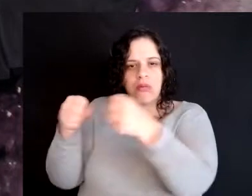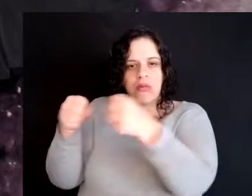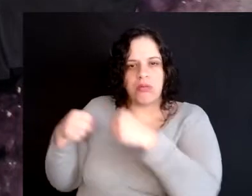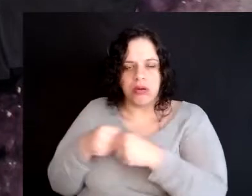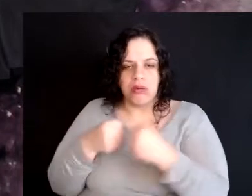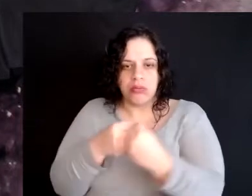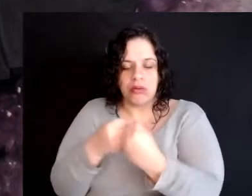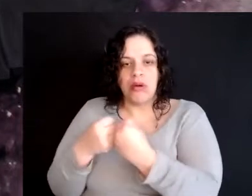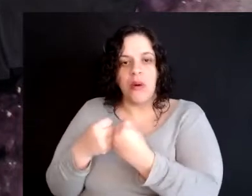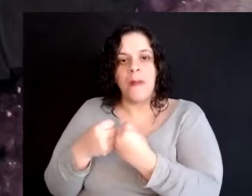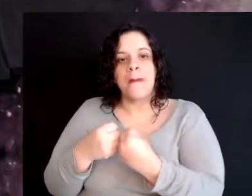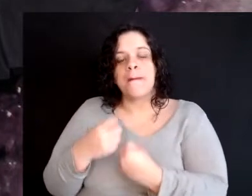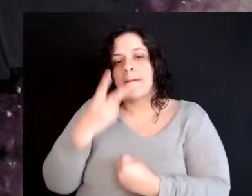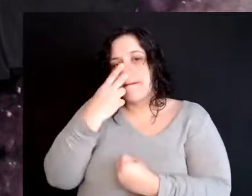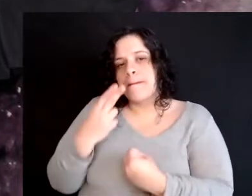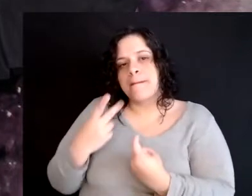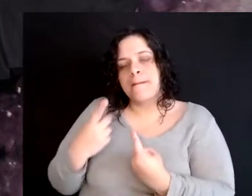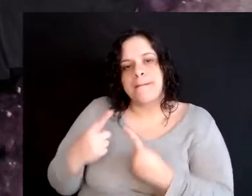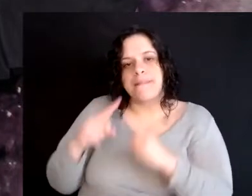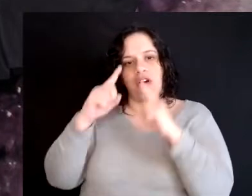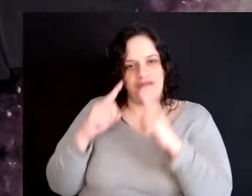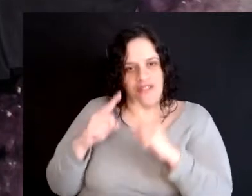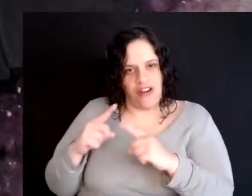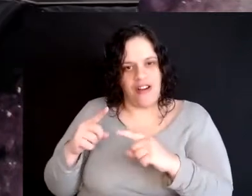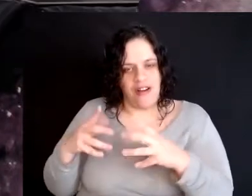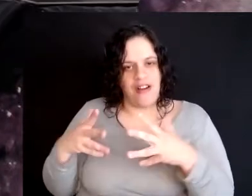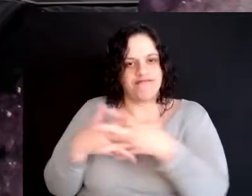Ele provoca a destruição.